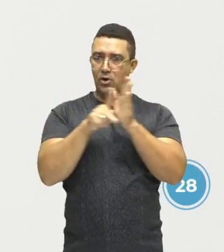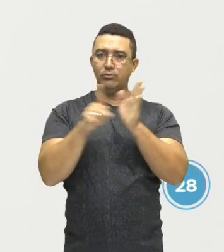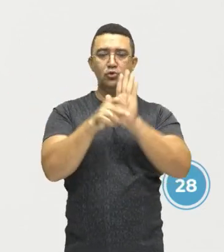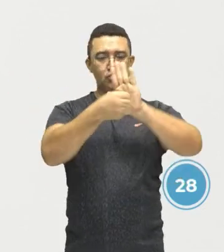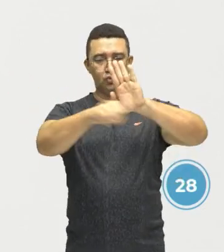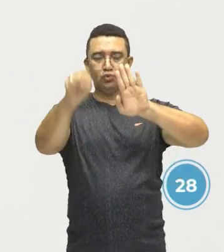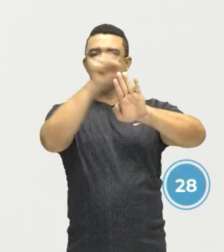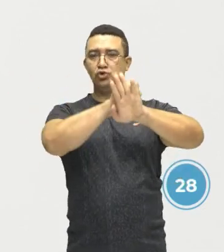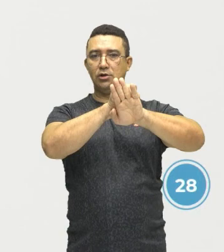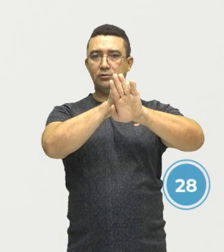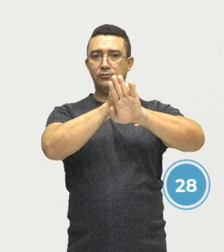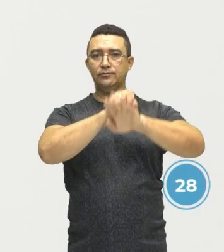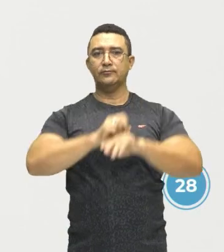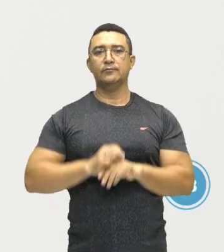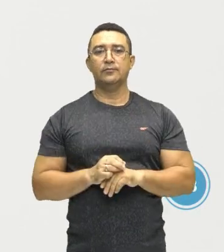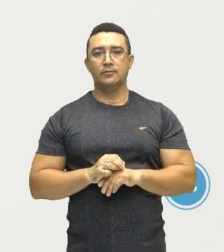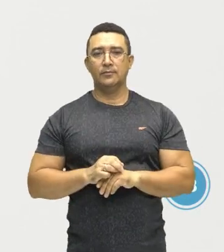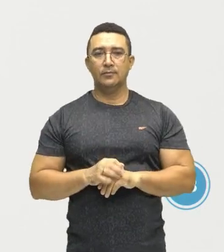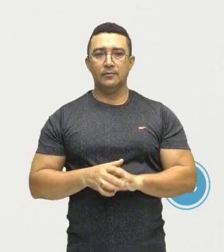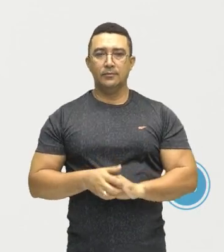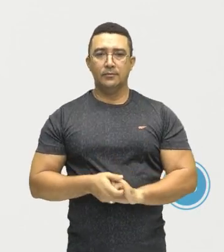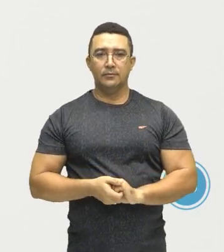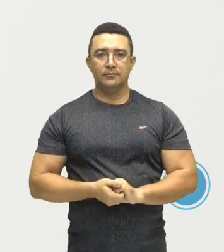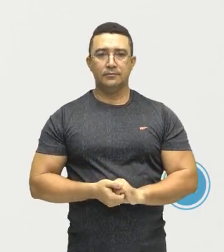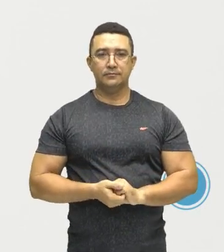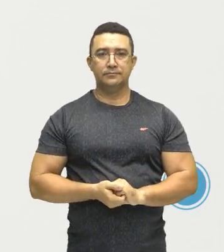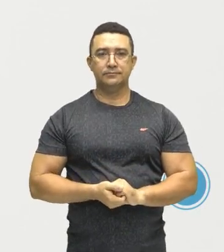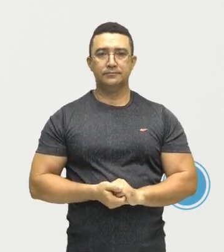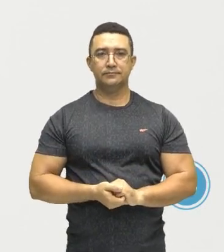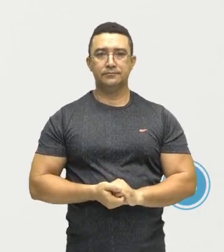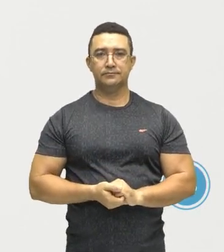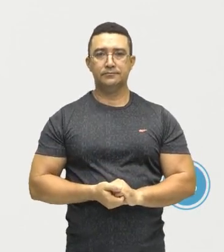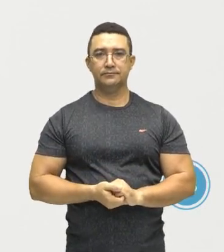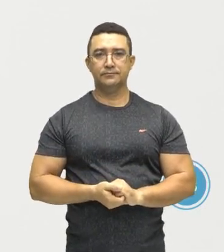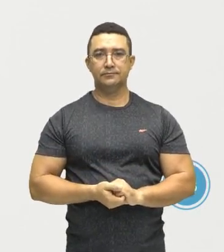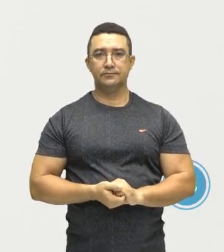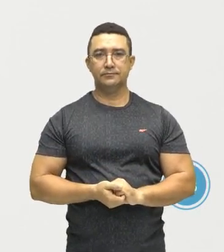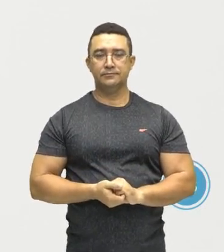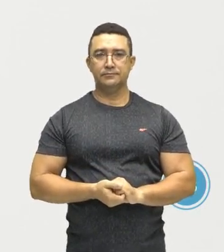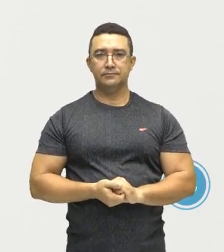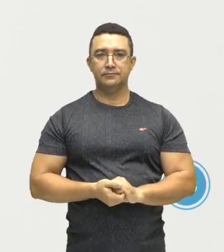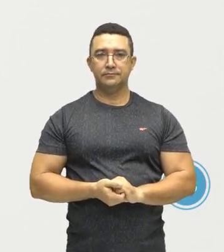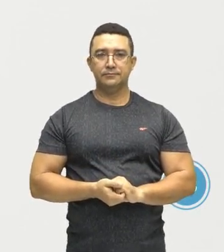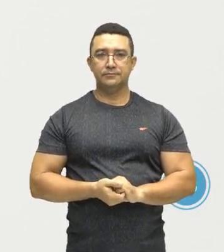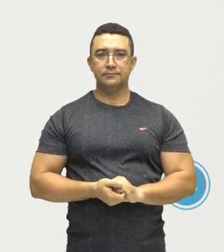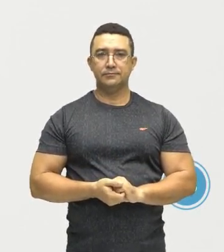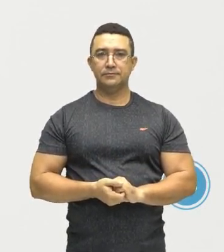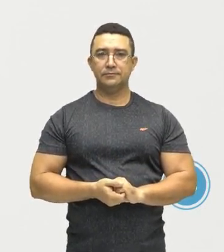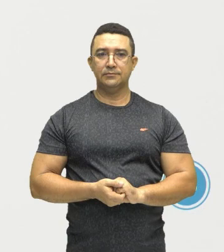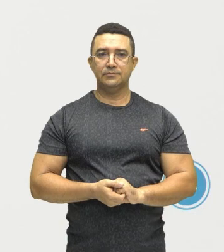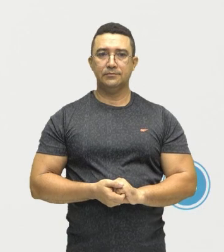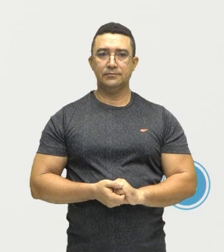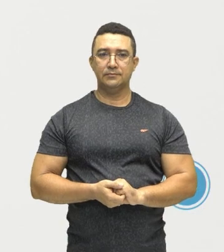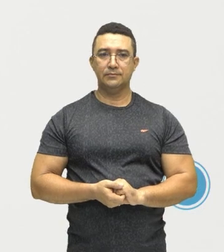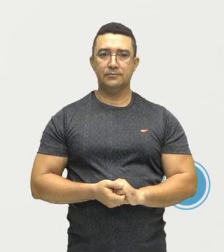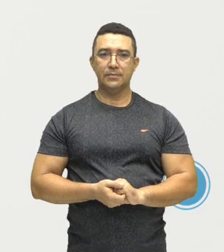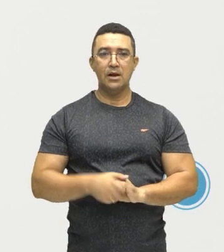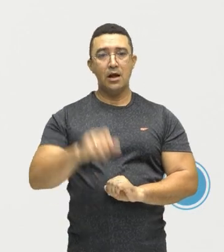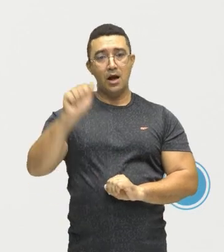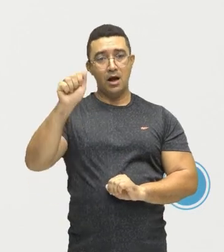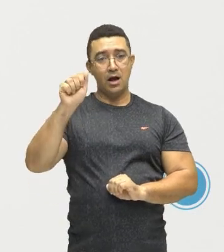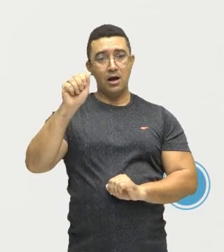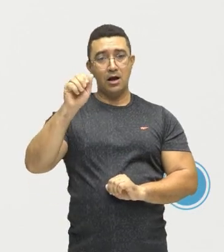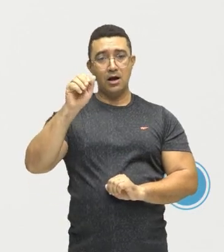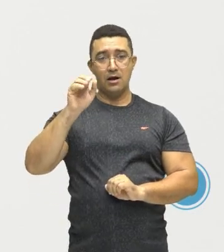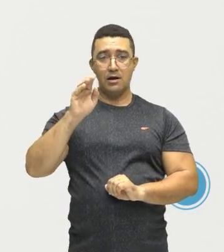Indóceis, então, é predicativo de garoto, predicativos do sujeito. Então, não é a letra A, não é a letra